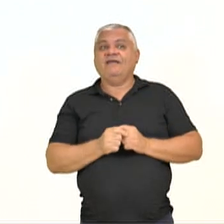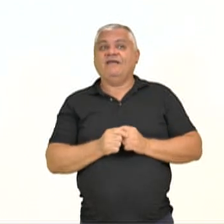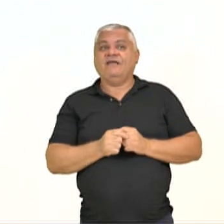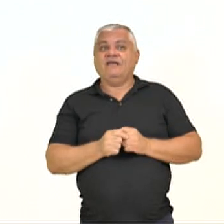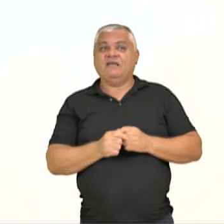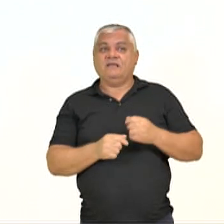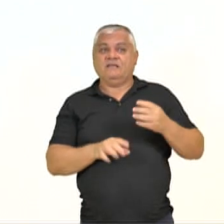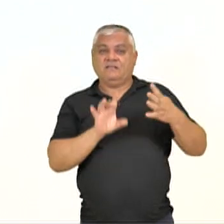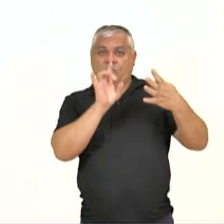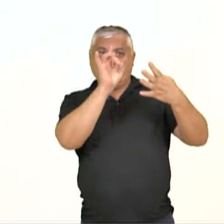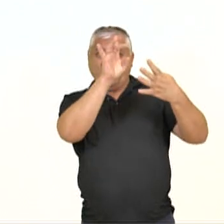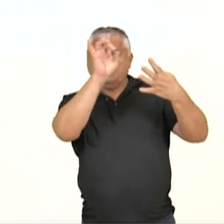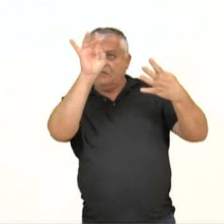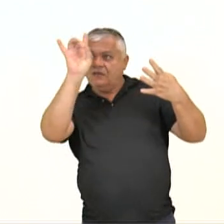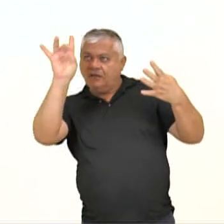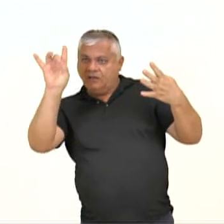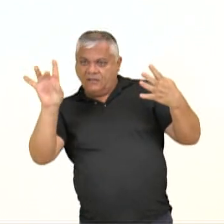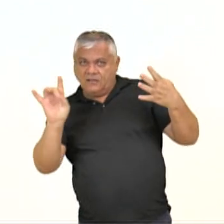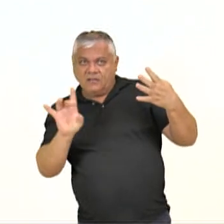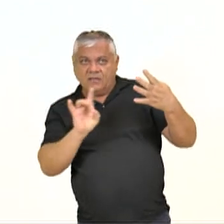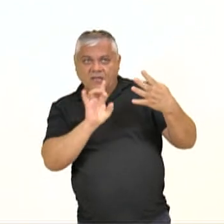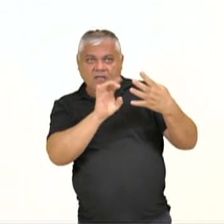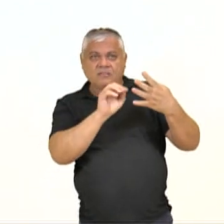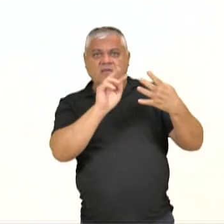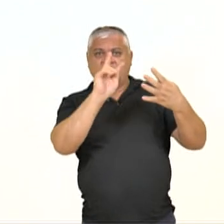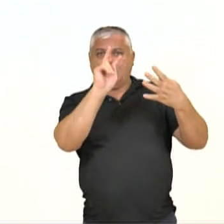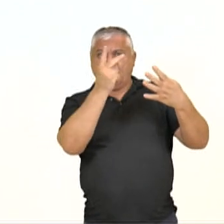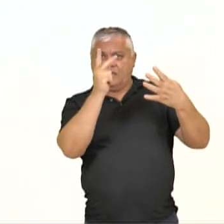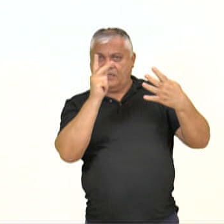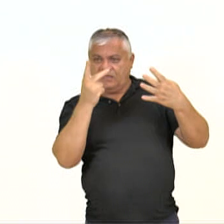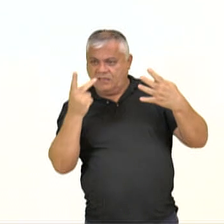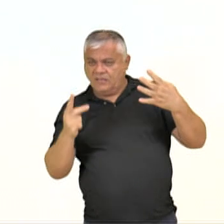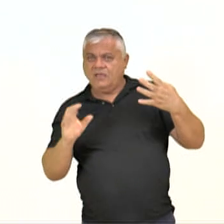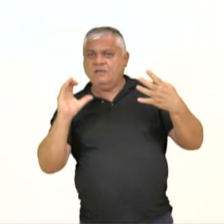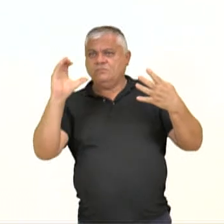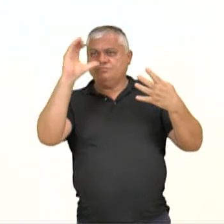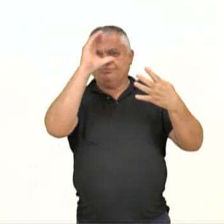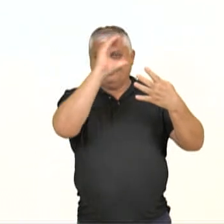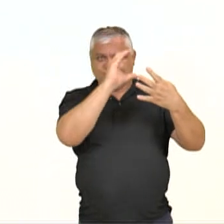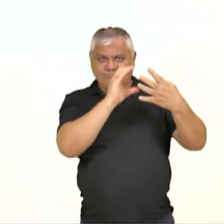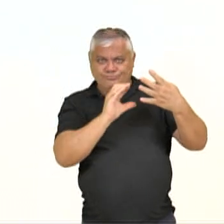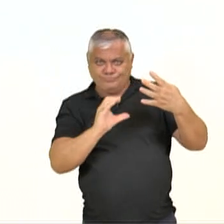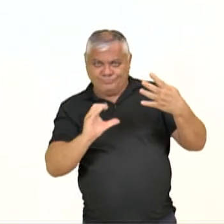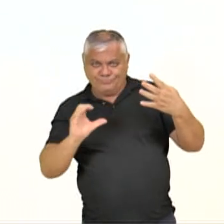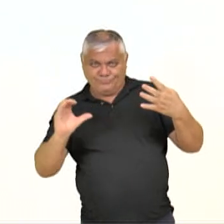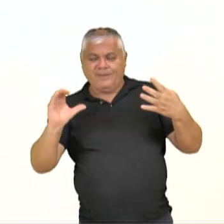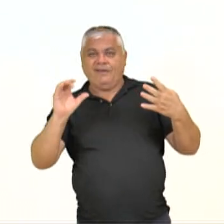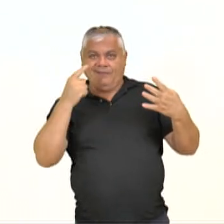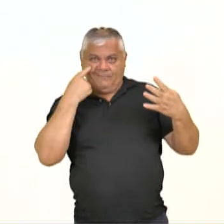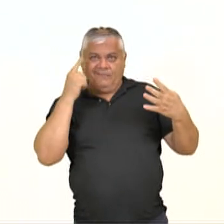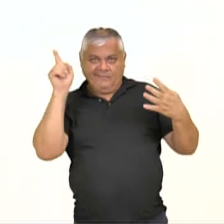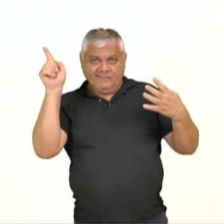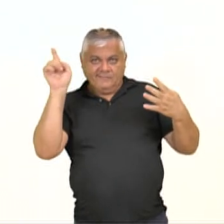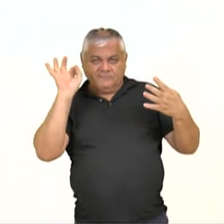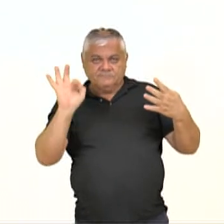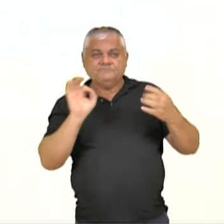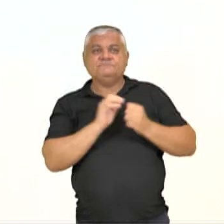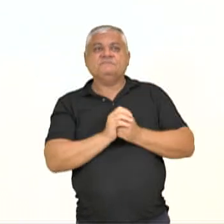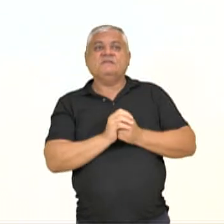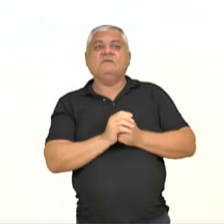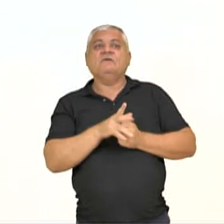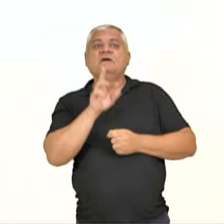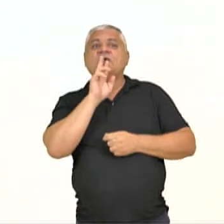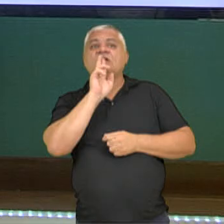cada vérticezinho com o seu carbono e os seus respectivos hidrogênios ligados. Então,